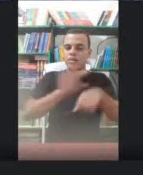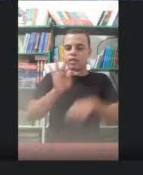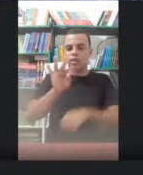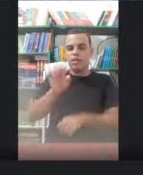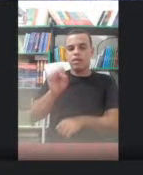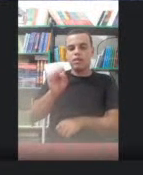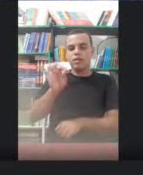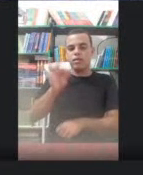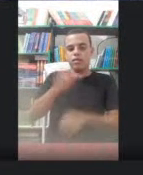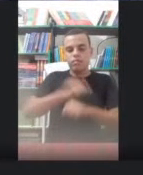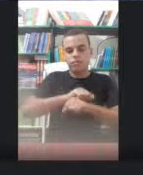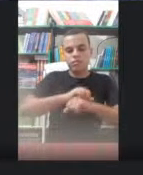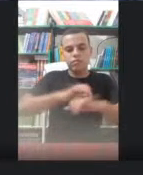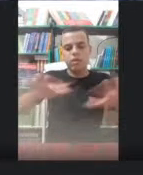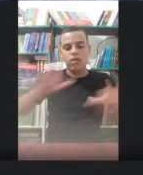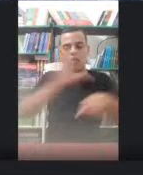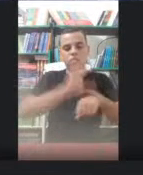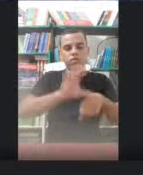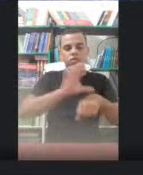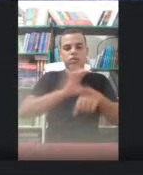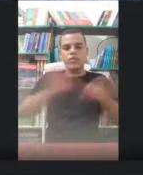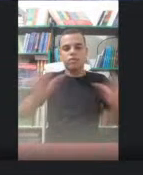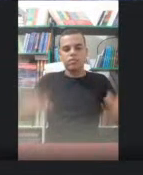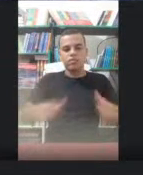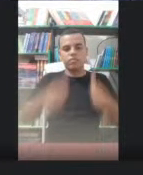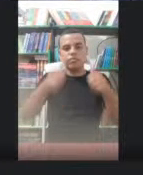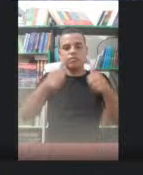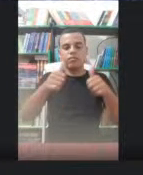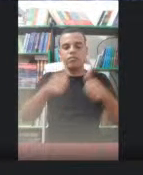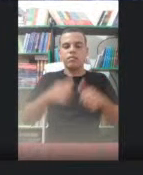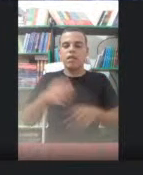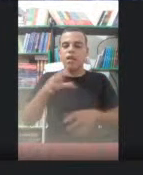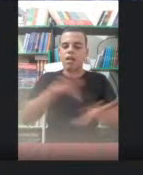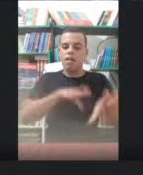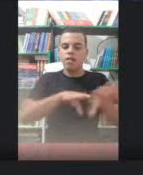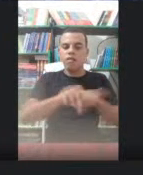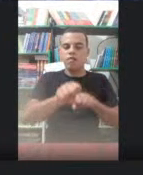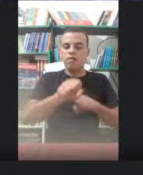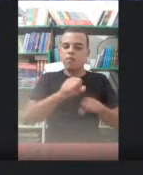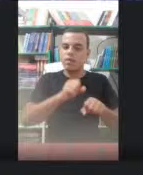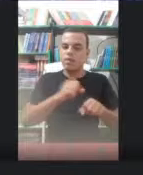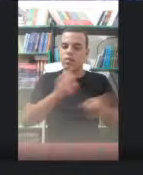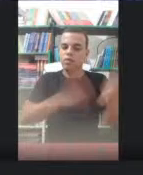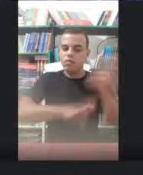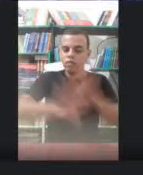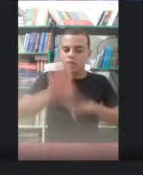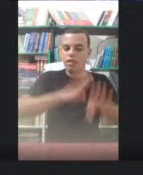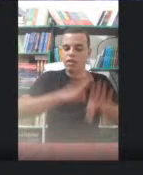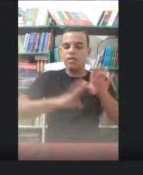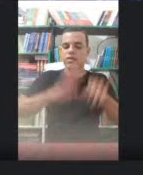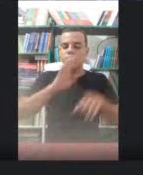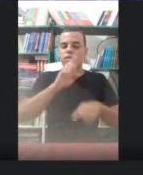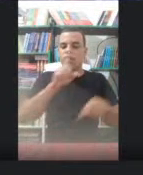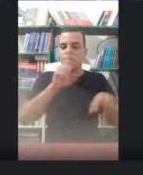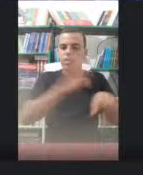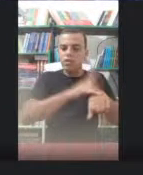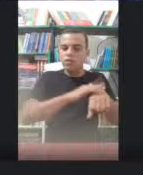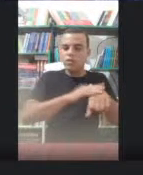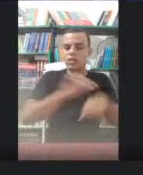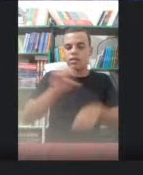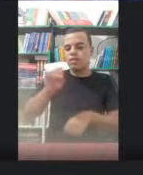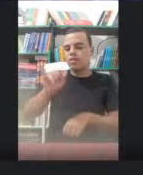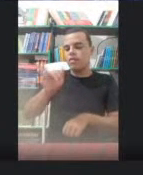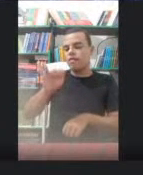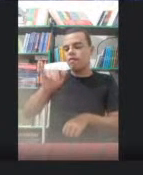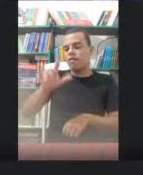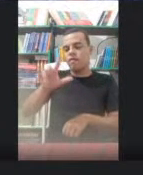permitem até qualificar para o exercício da testagem rápida, do cuidado integral à sífilis e a outras ISTs, cursos